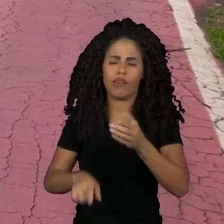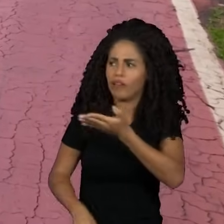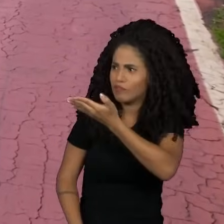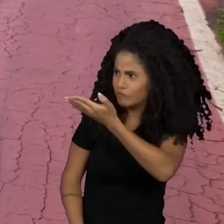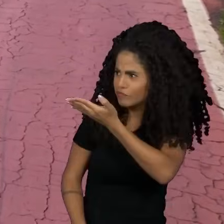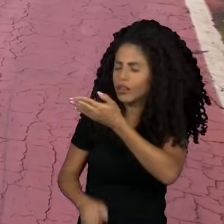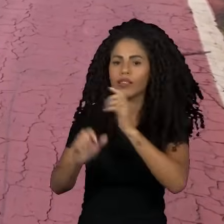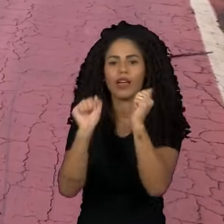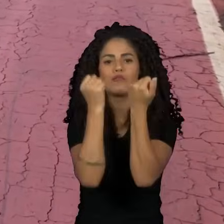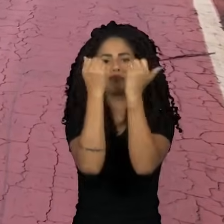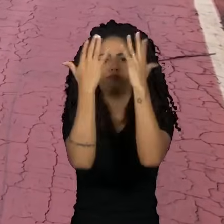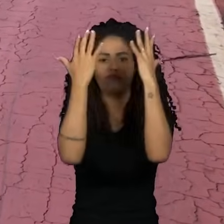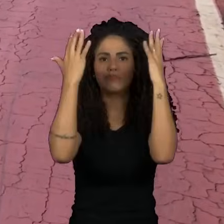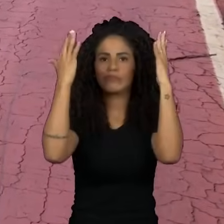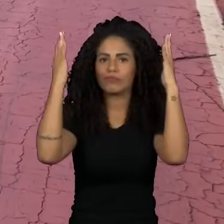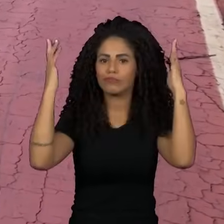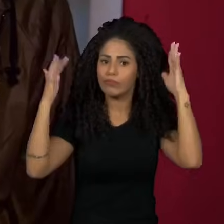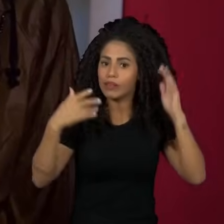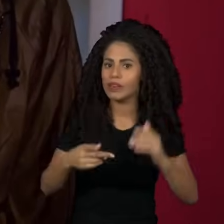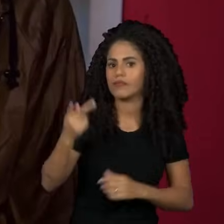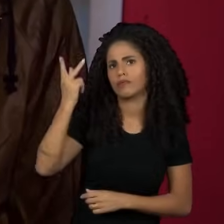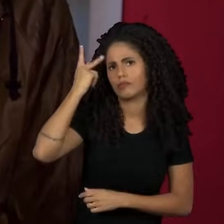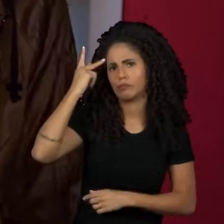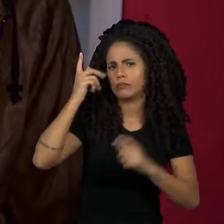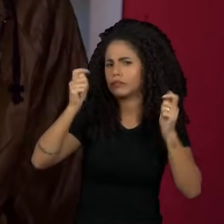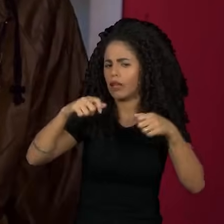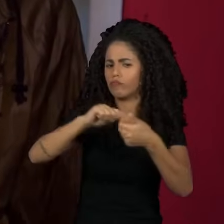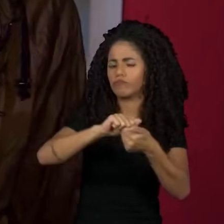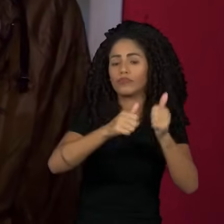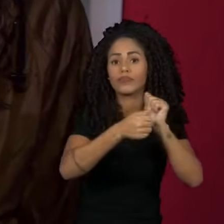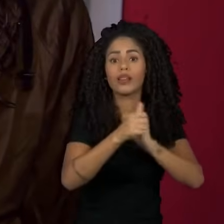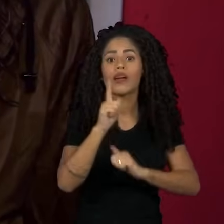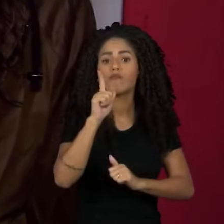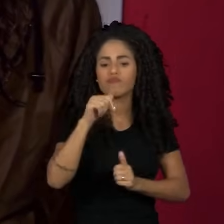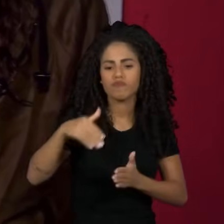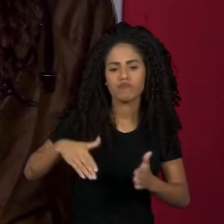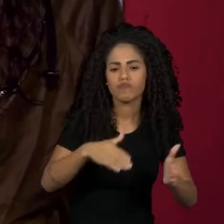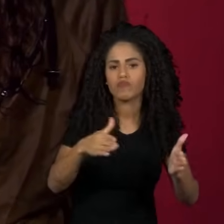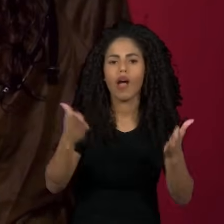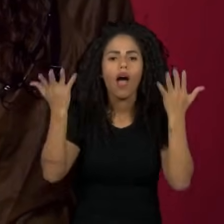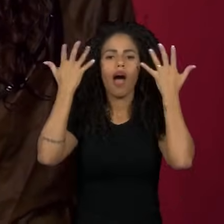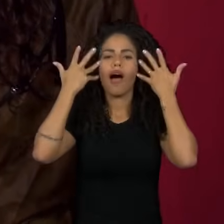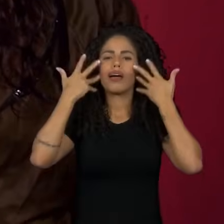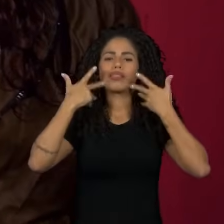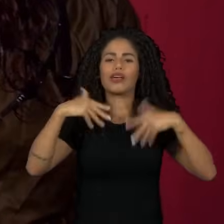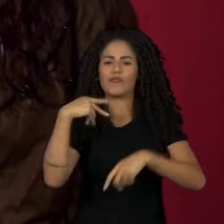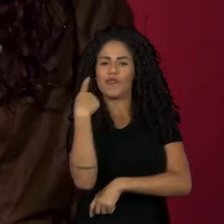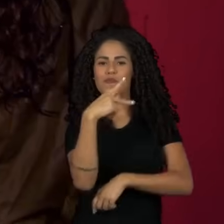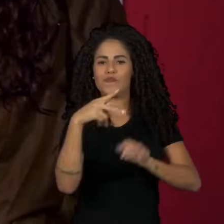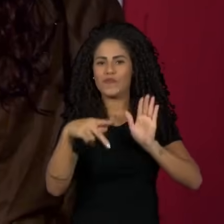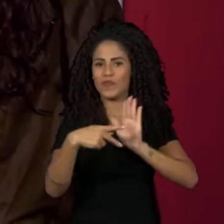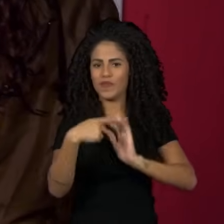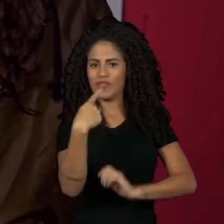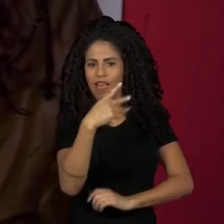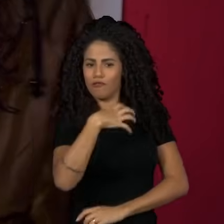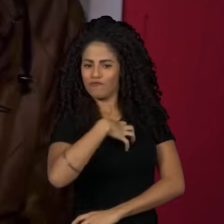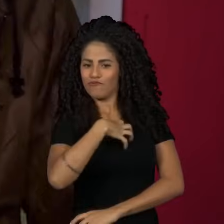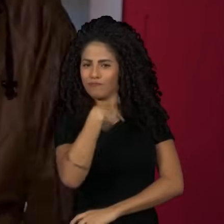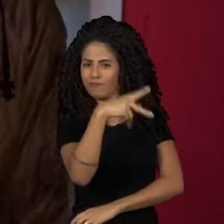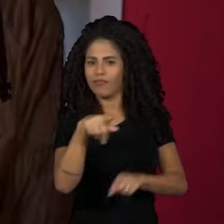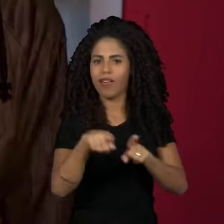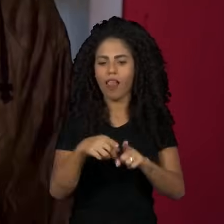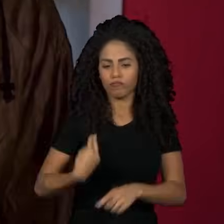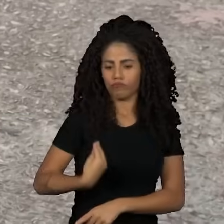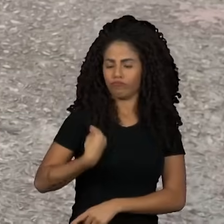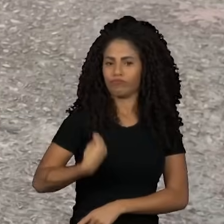muitas áreas verdes fragmentadas na cidade de São Paulo. Então, o rio é o habitat natural das capivaras, né? A gente tem conhecimento de que aqui